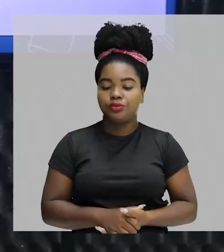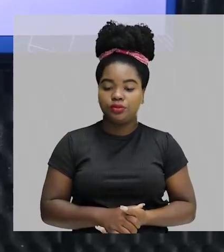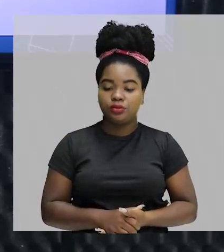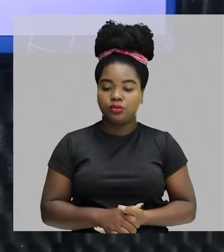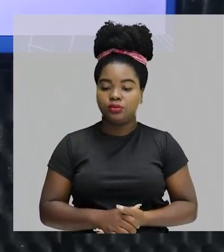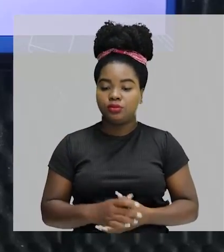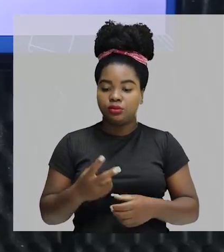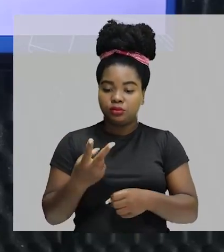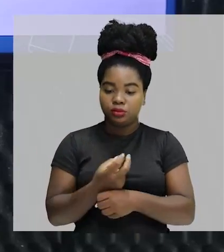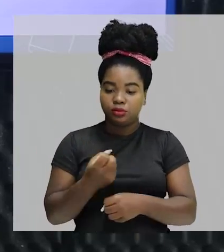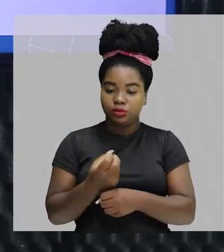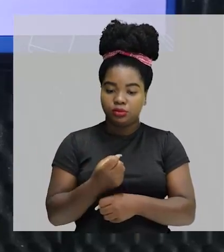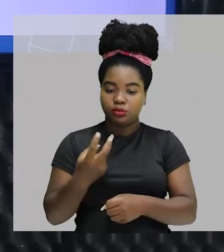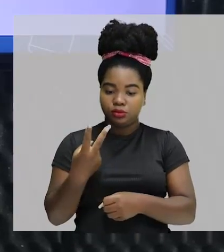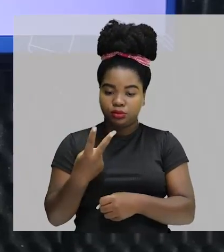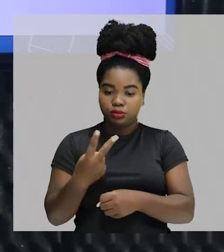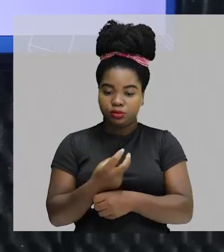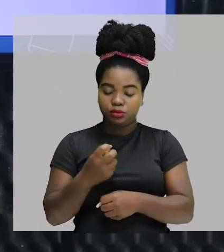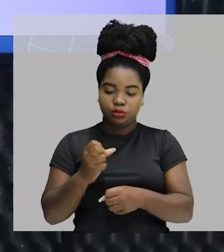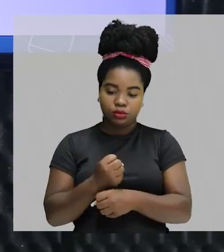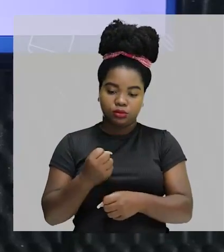R$ 27.000. Passados-se 2 anos,